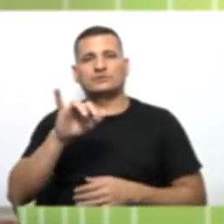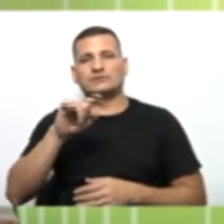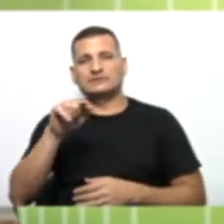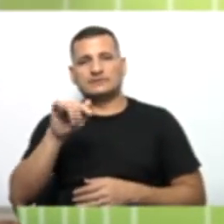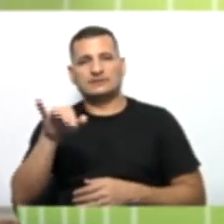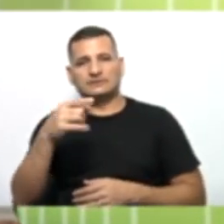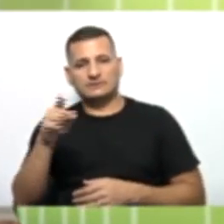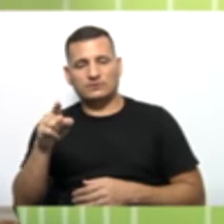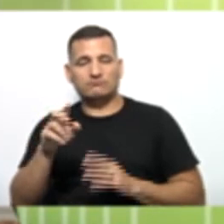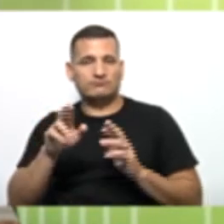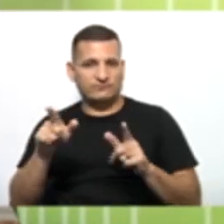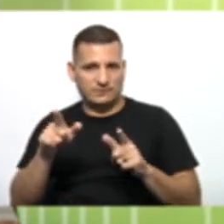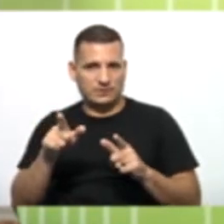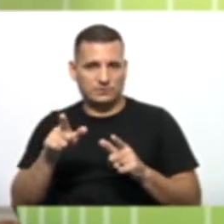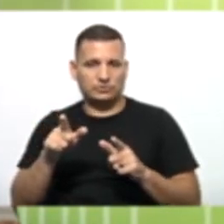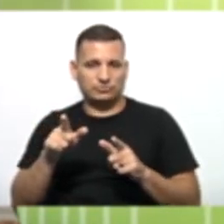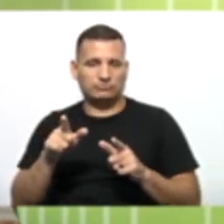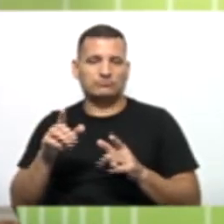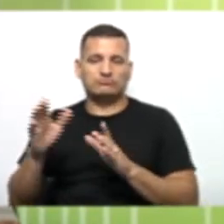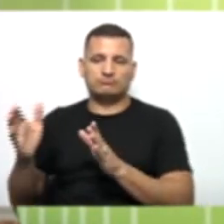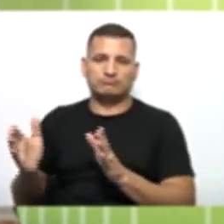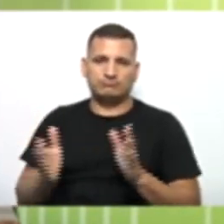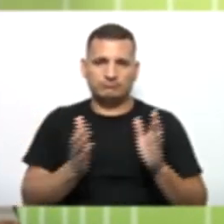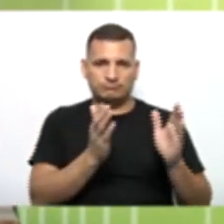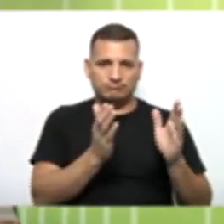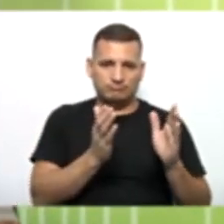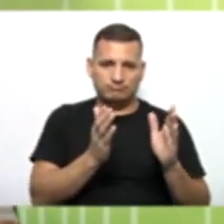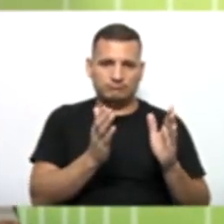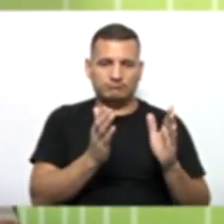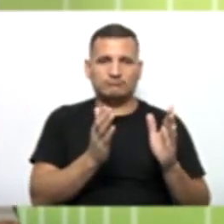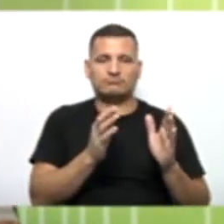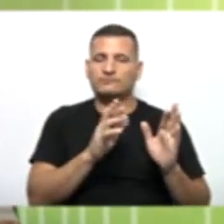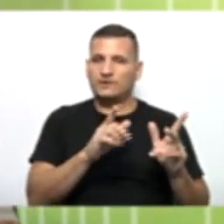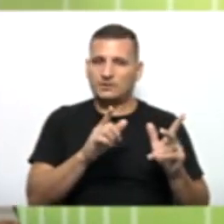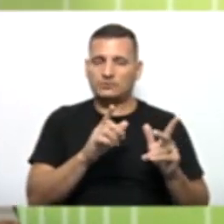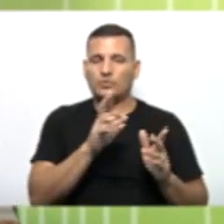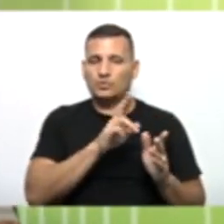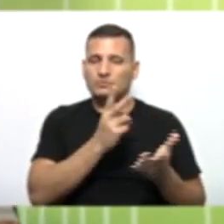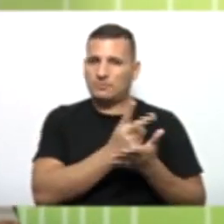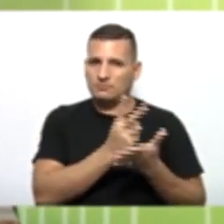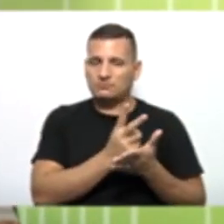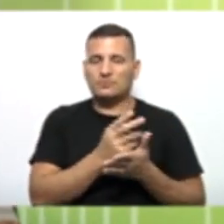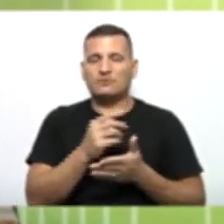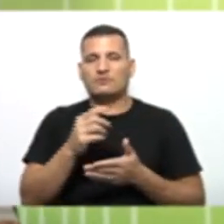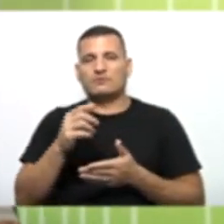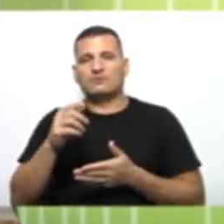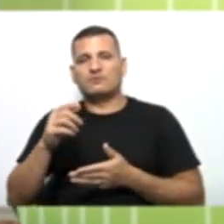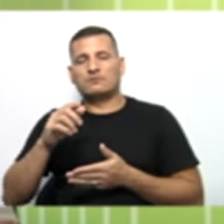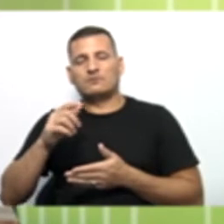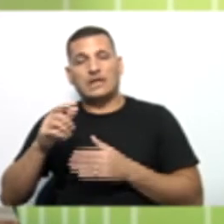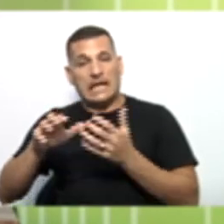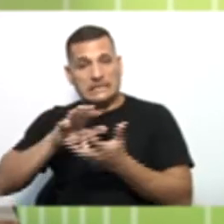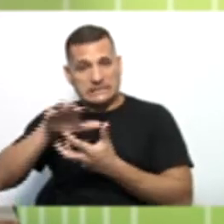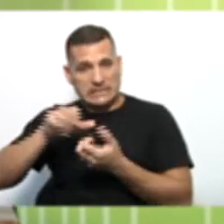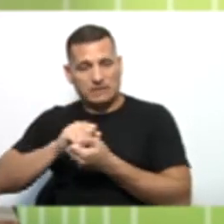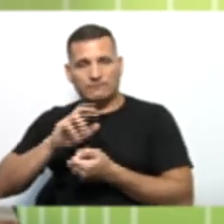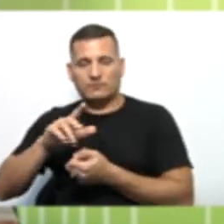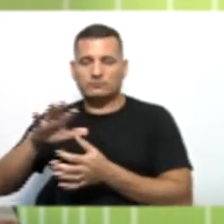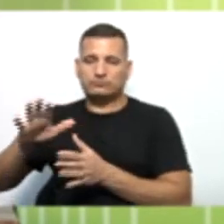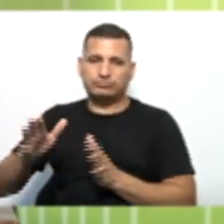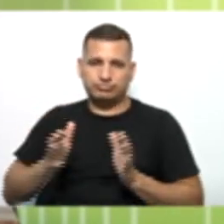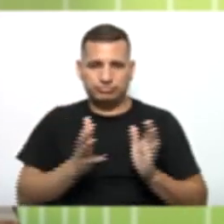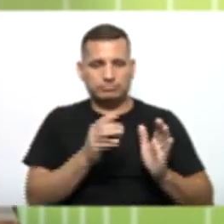embalagem da forma como ela estava. Essa embalagem é destruída e feito um novo tipo de produto, uma outra nova embalagem. Por exemplo, as latinhas